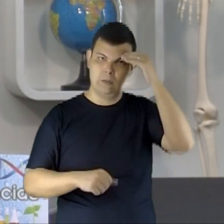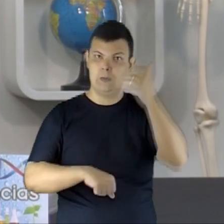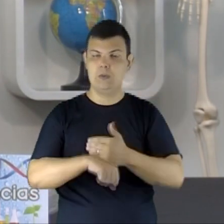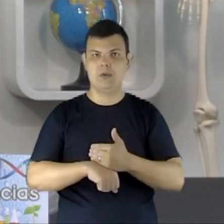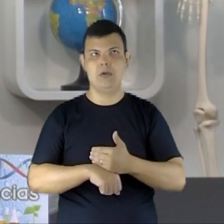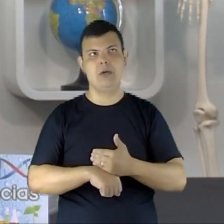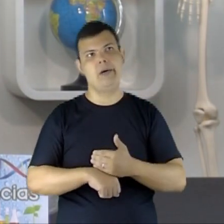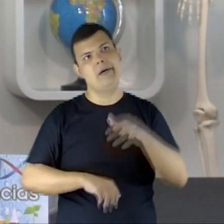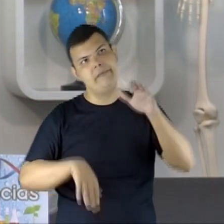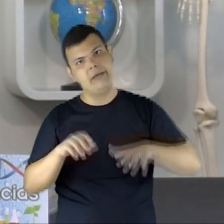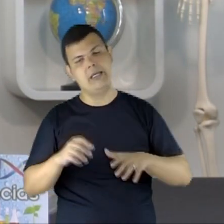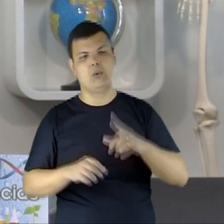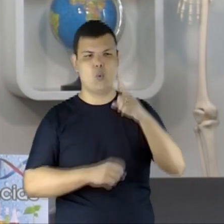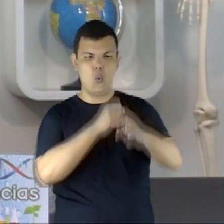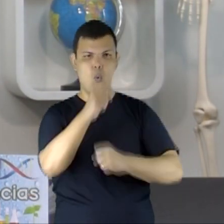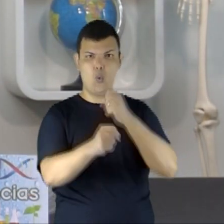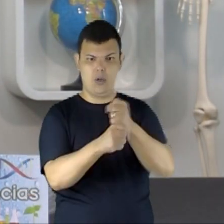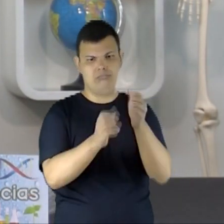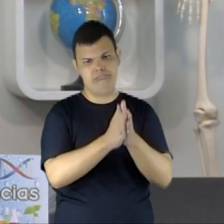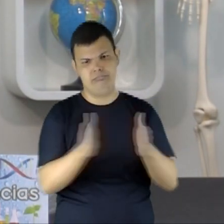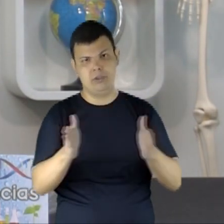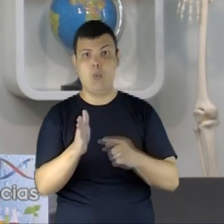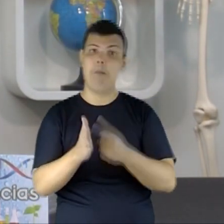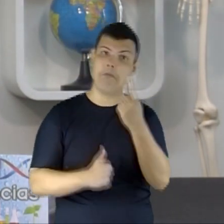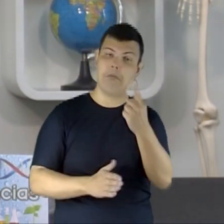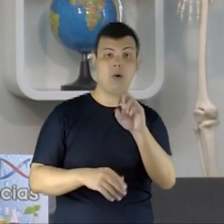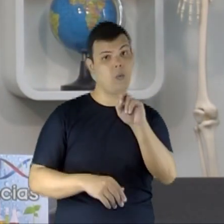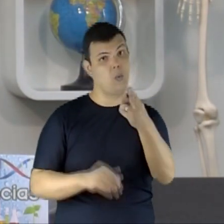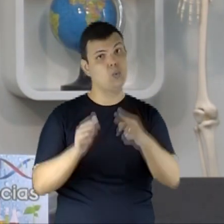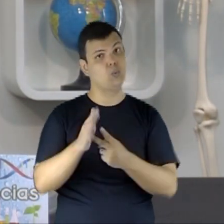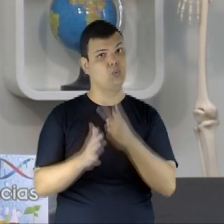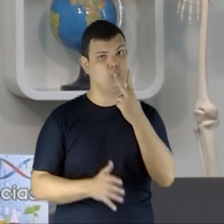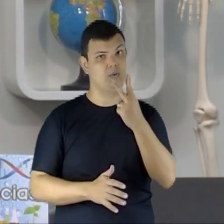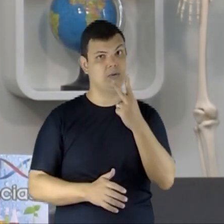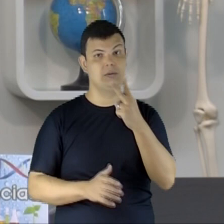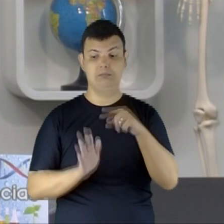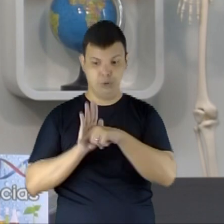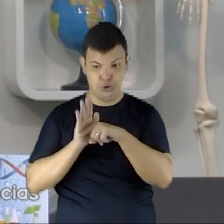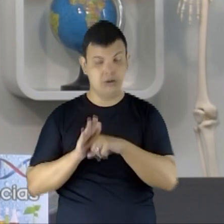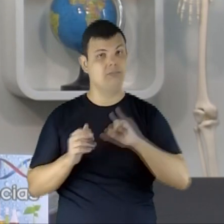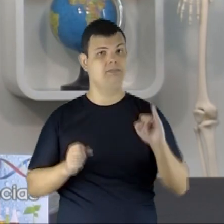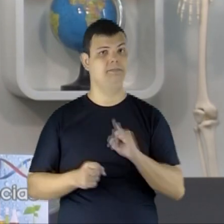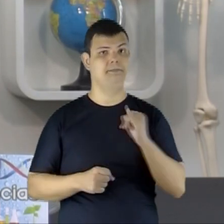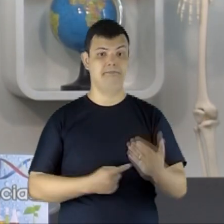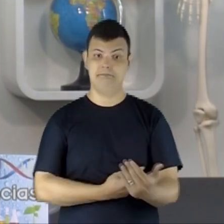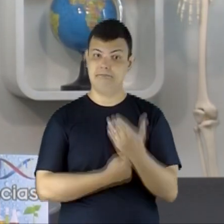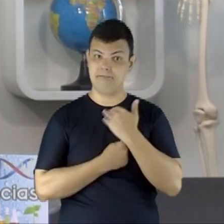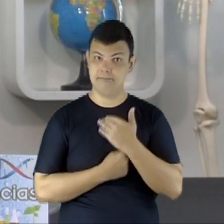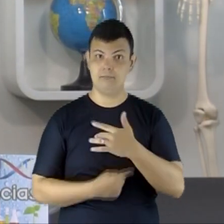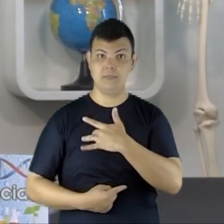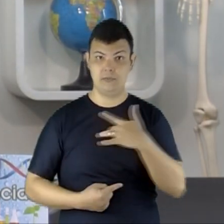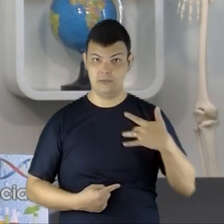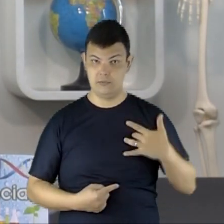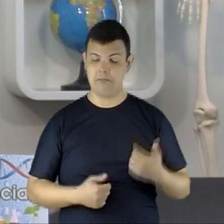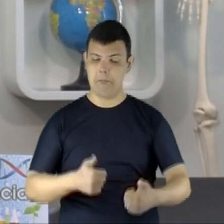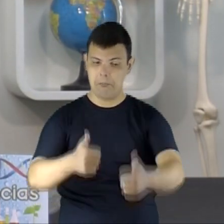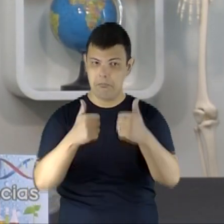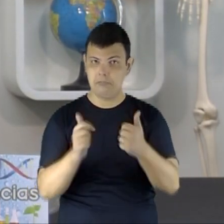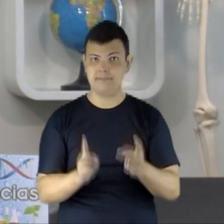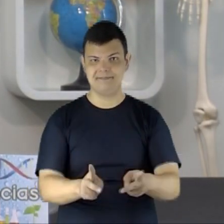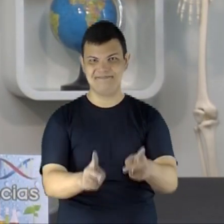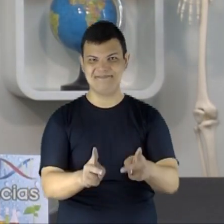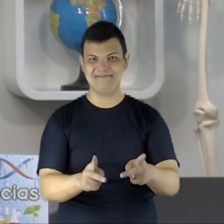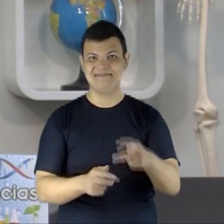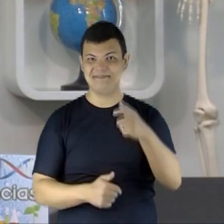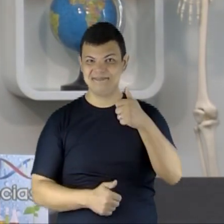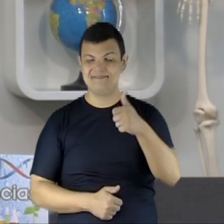1 ou 2 vezes ao ano essa pesquisa, tá, gente? É sempre para pensar em prevenir problemas de saúde, tá legal?